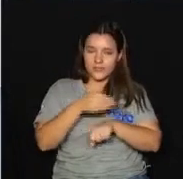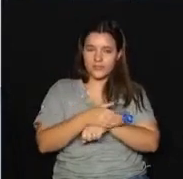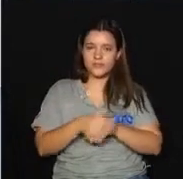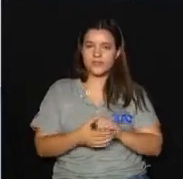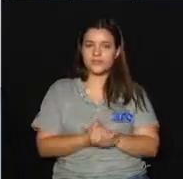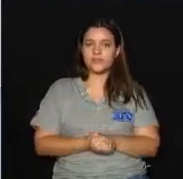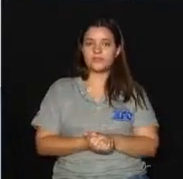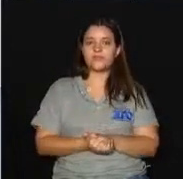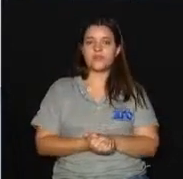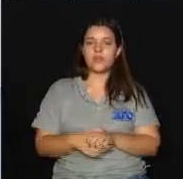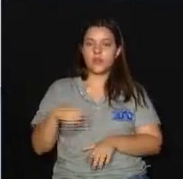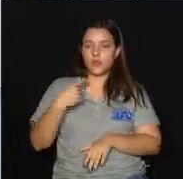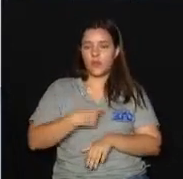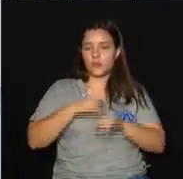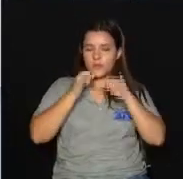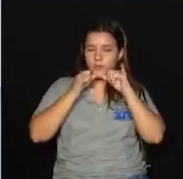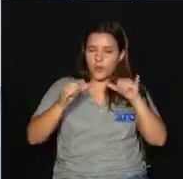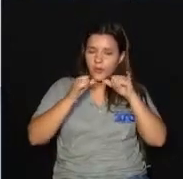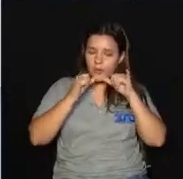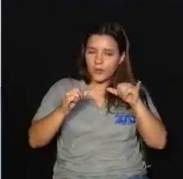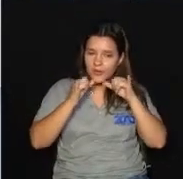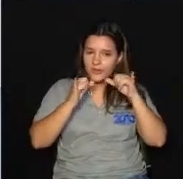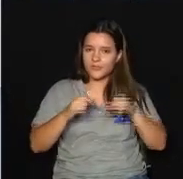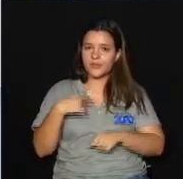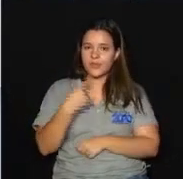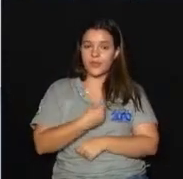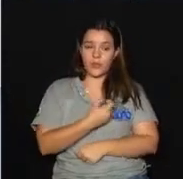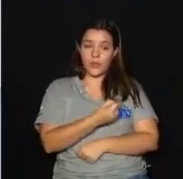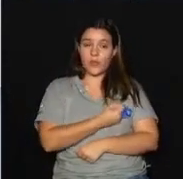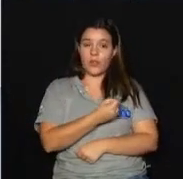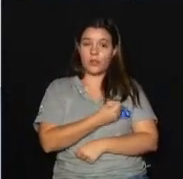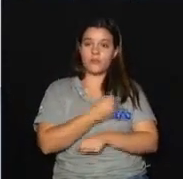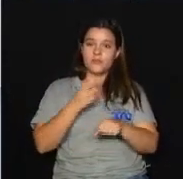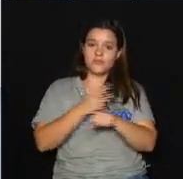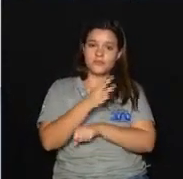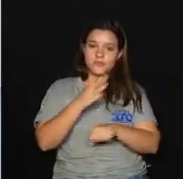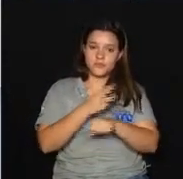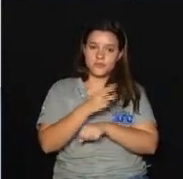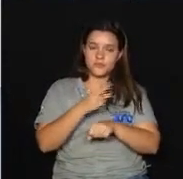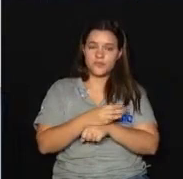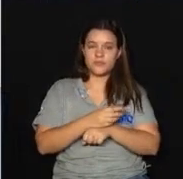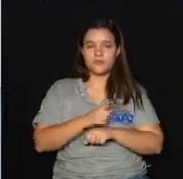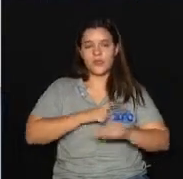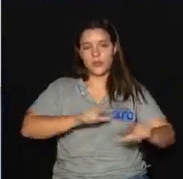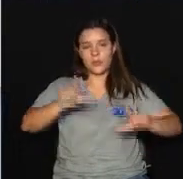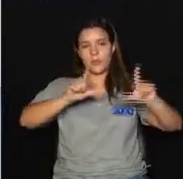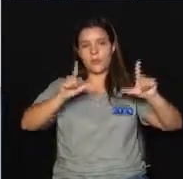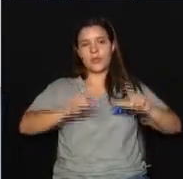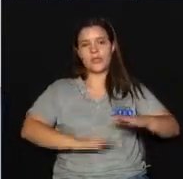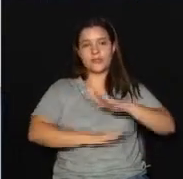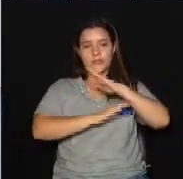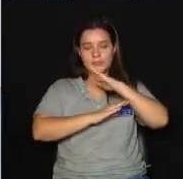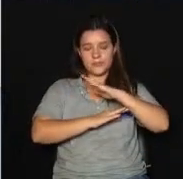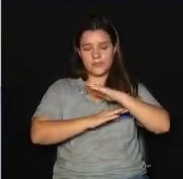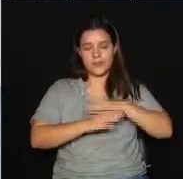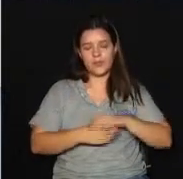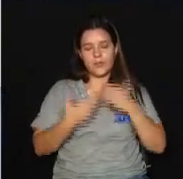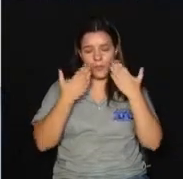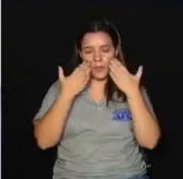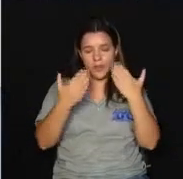dessa nossa programação através do número do nosso WhatsApp, está aqui na tela, 19 é o DDD,